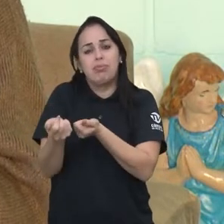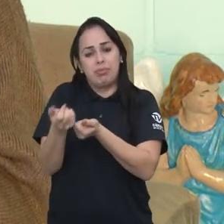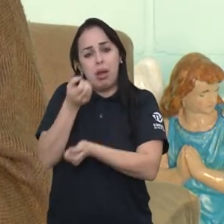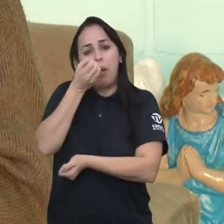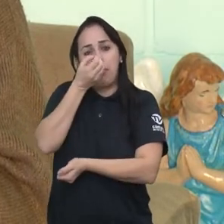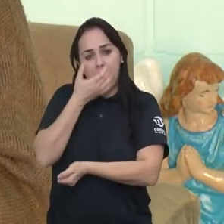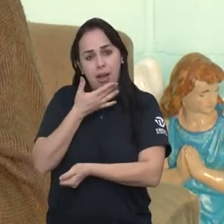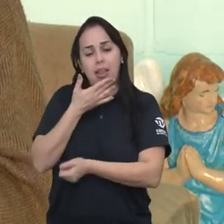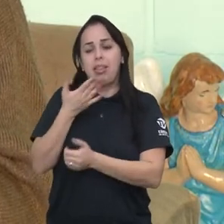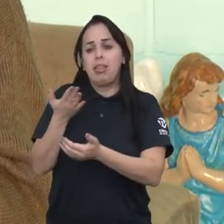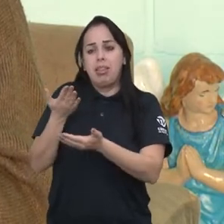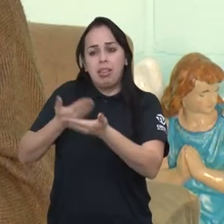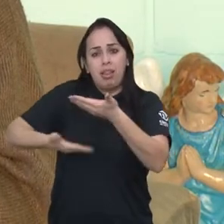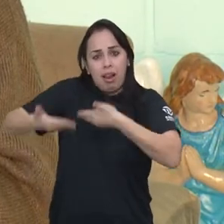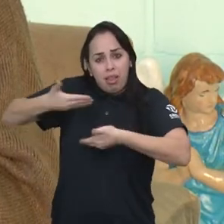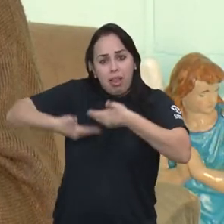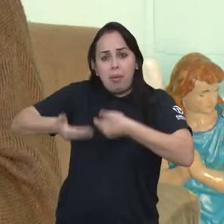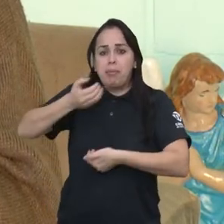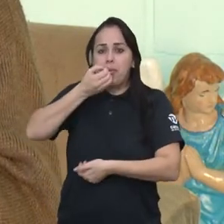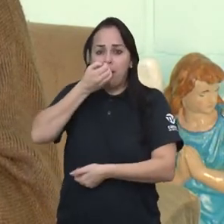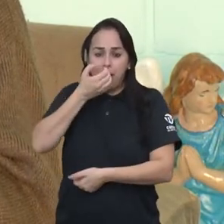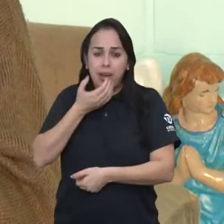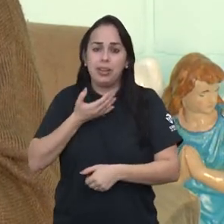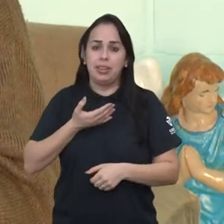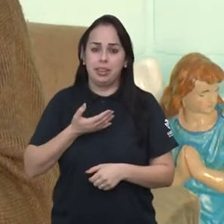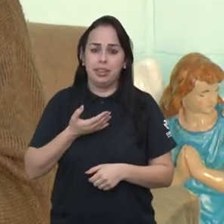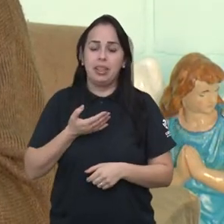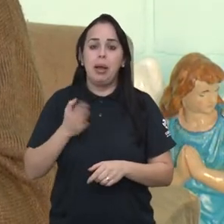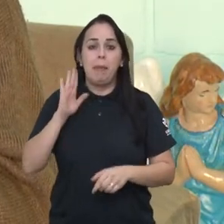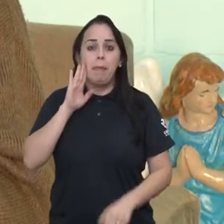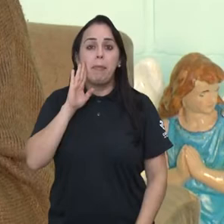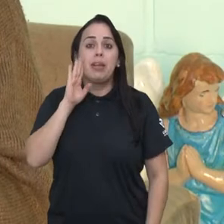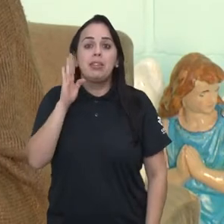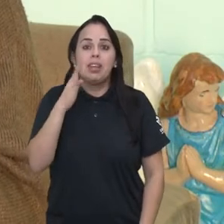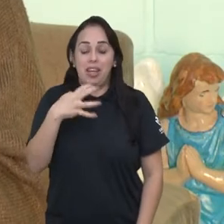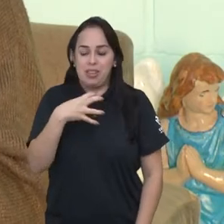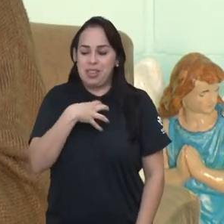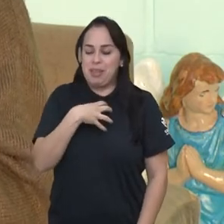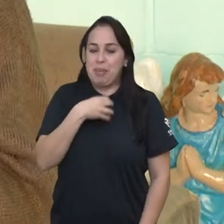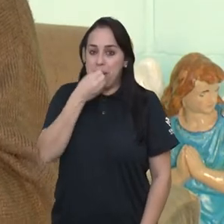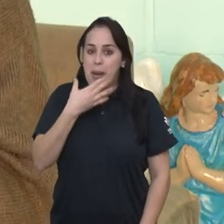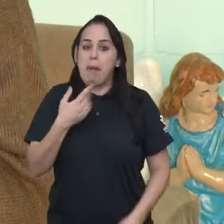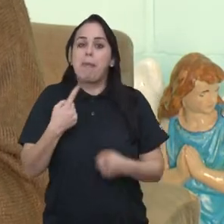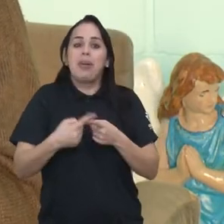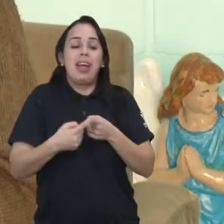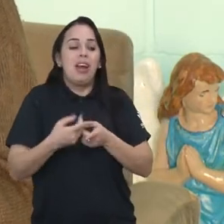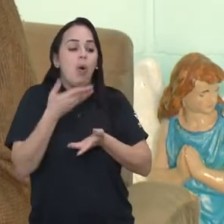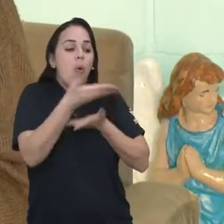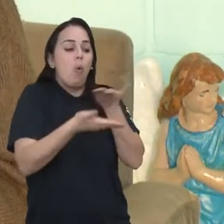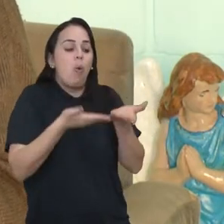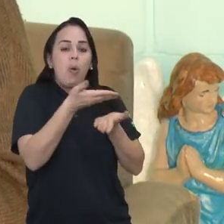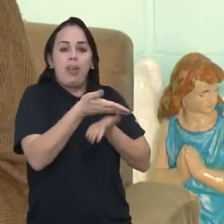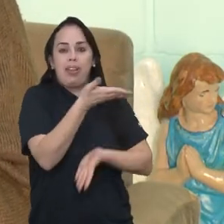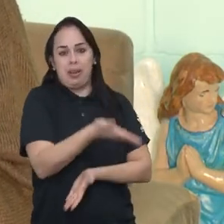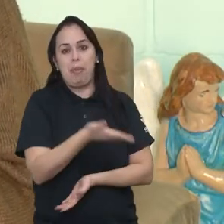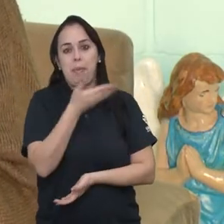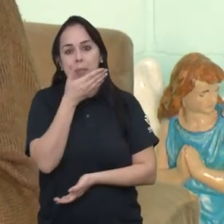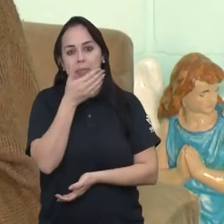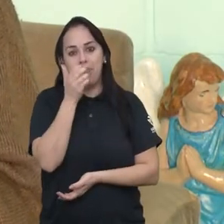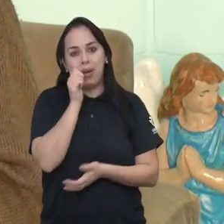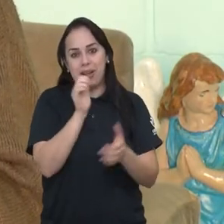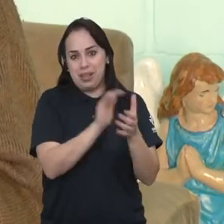bem e tratados Principalmente eu me sinto bem contrata bem minha esposa